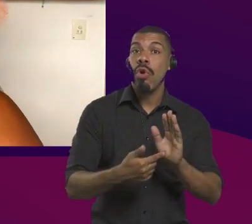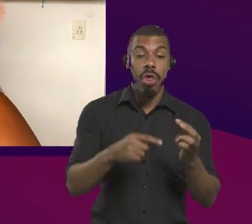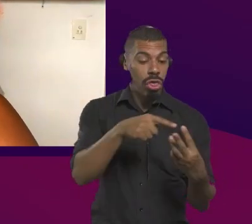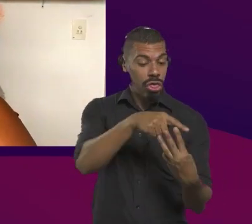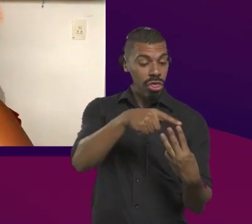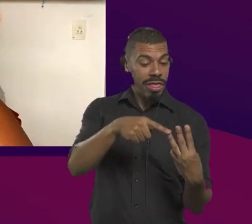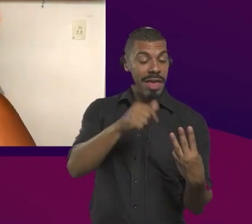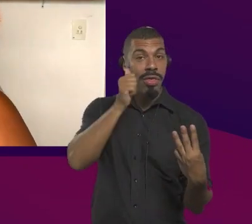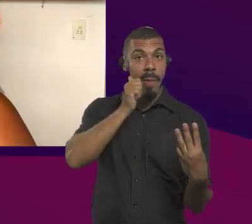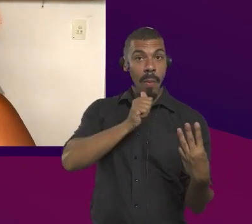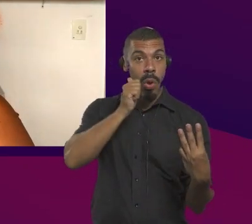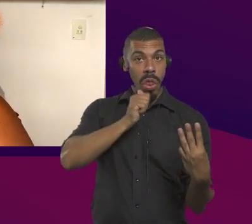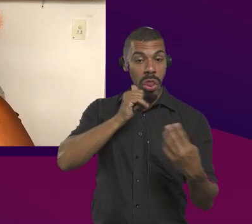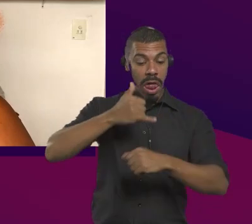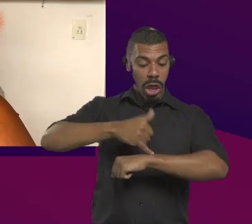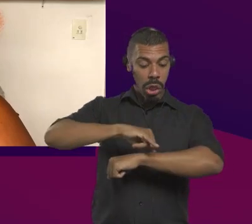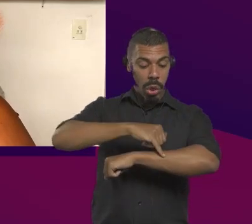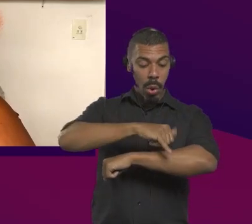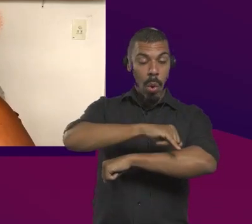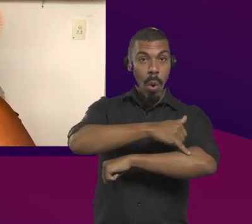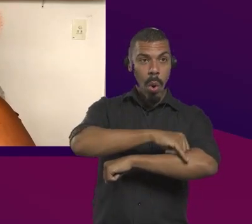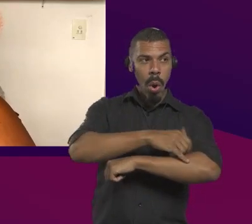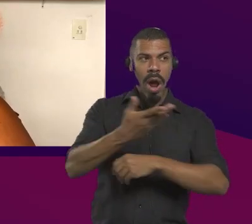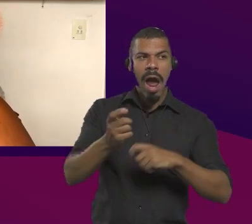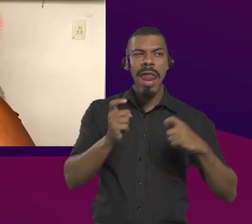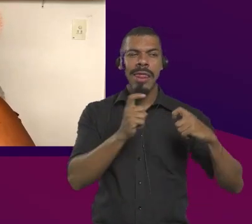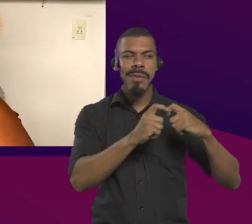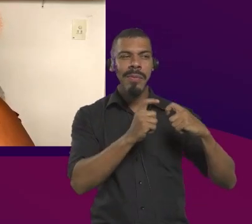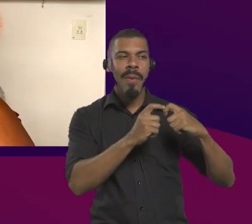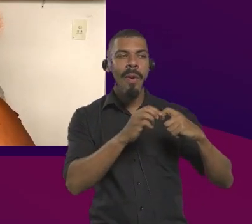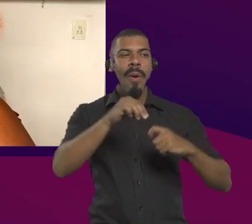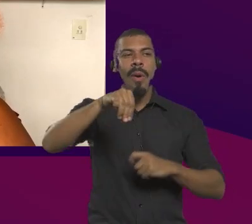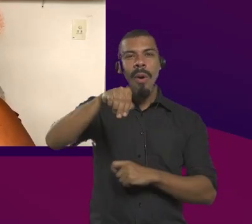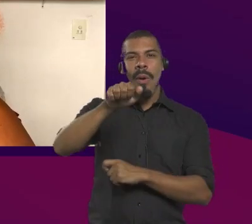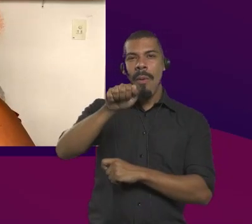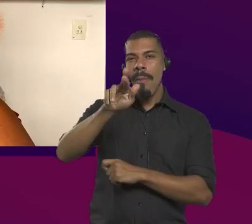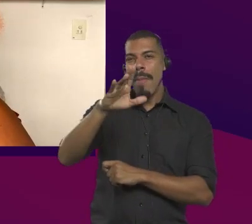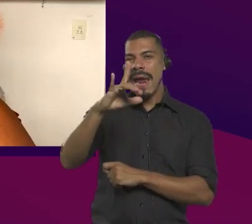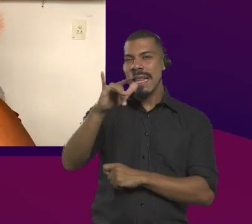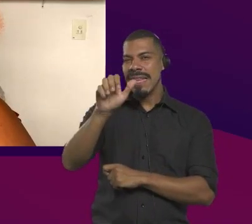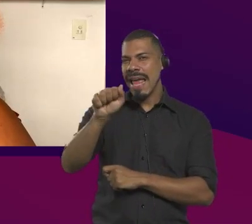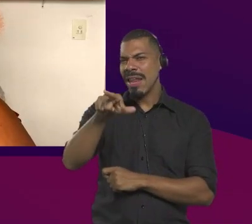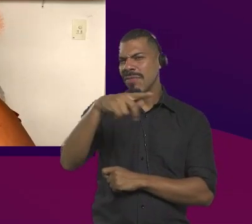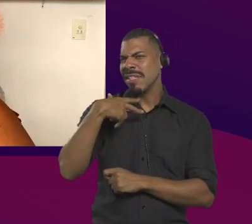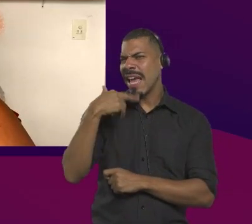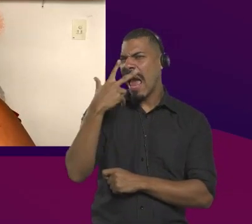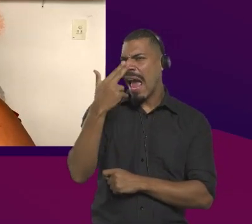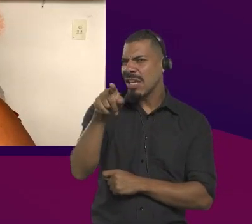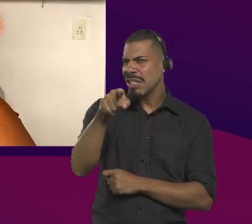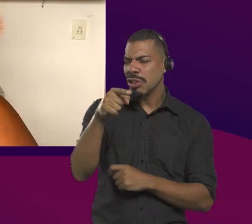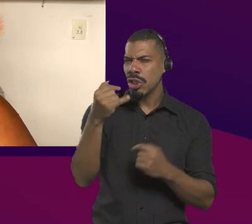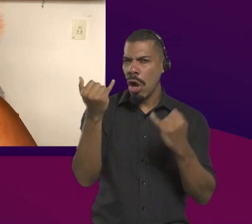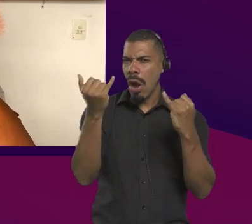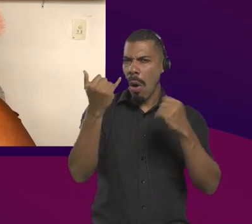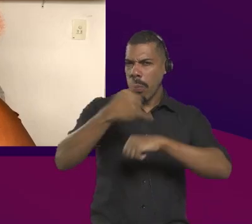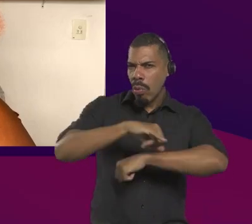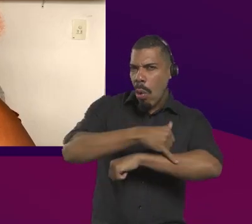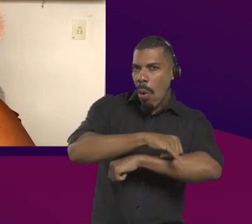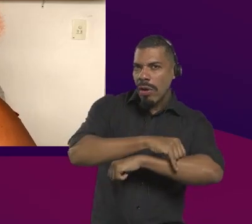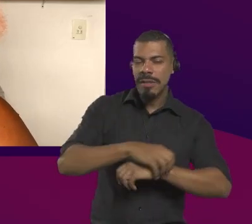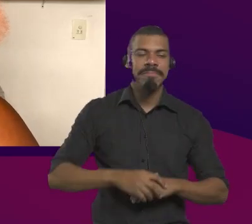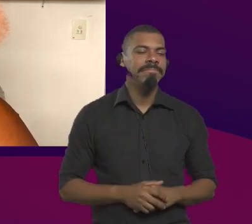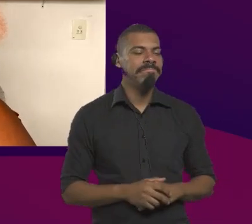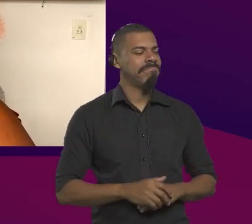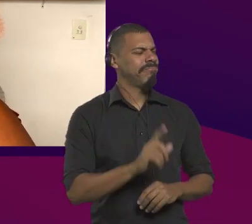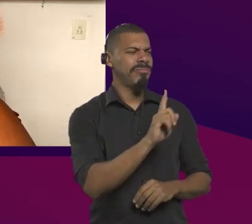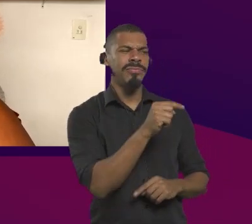mulheres gordas e doutora Marcela. Doutora Marcela, você não é gorda, você se considera gorda? Eu acho que não e